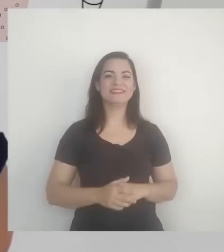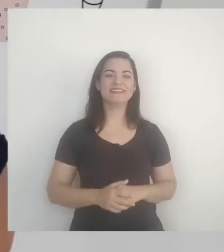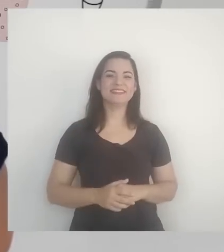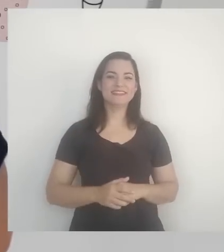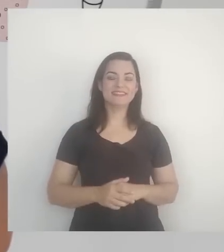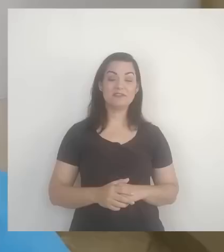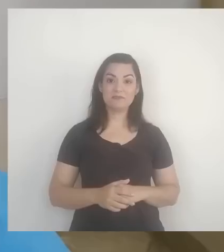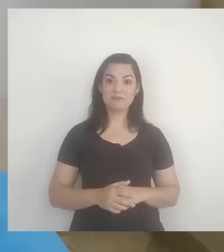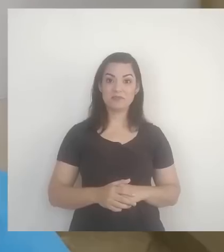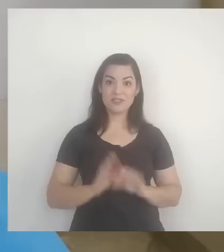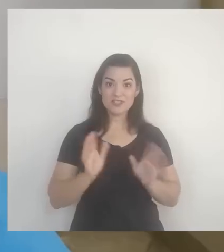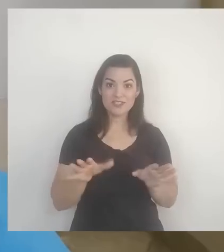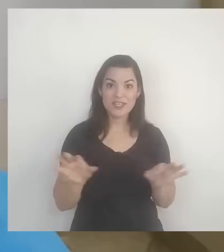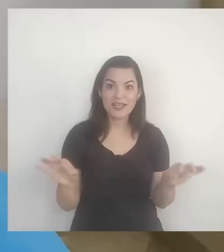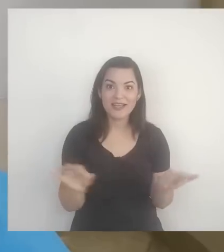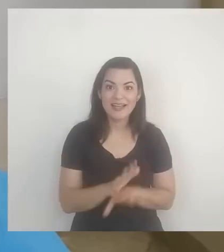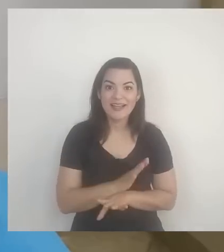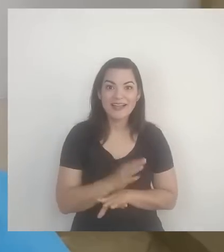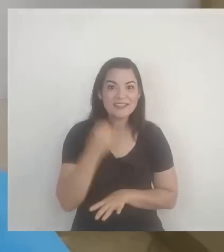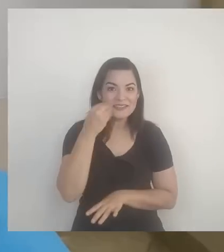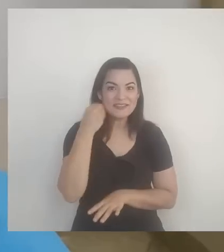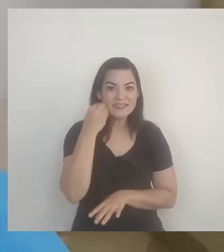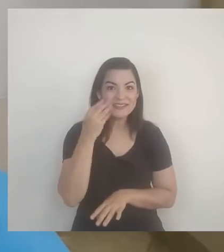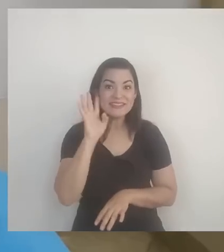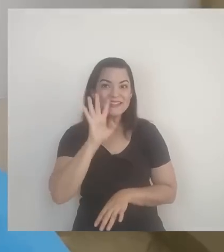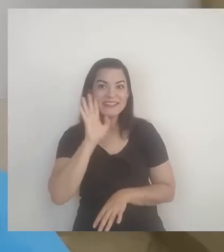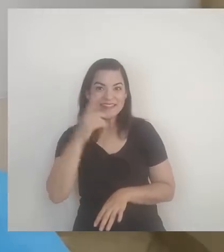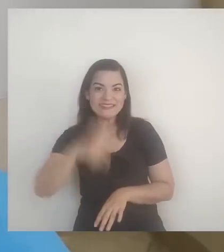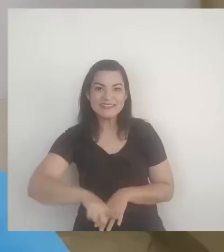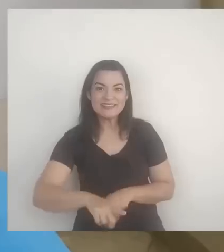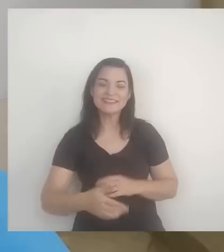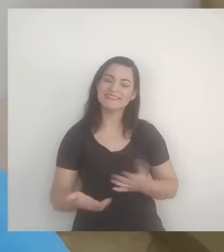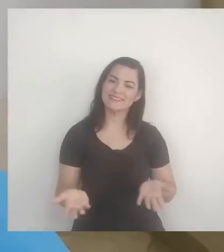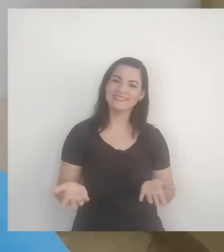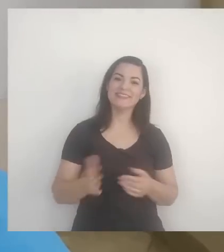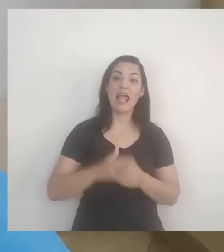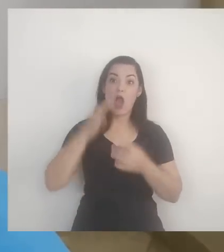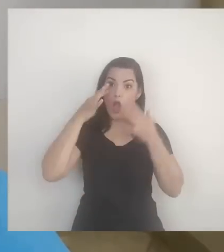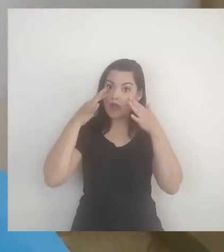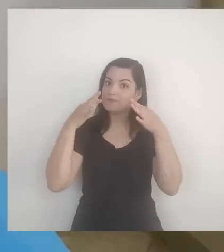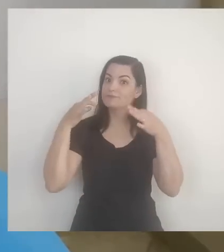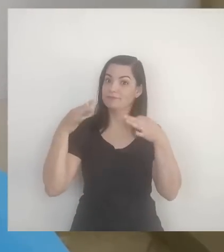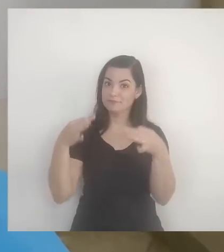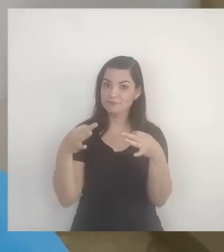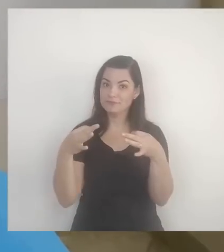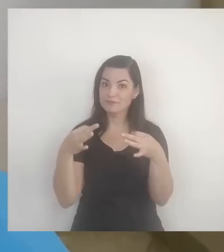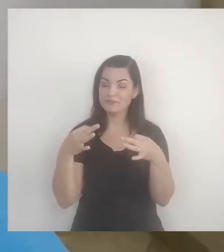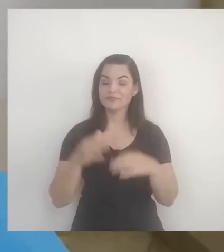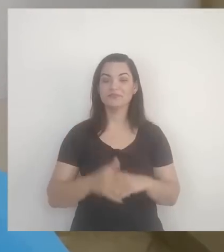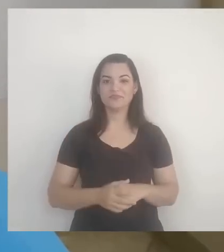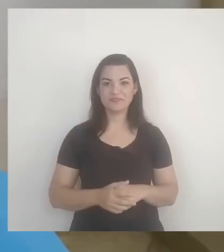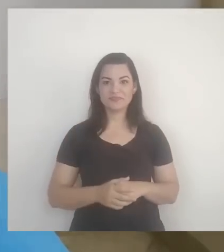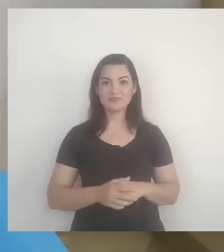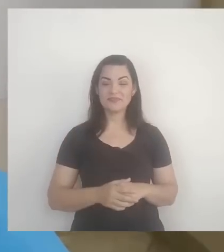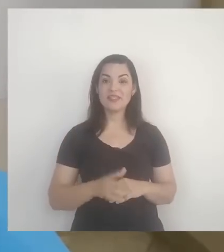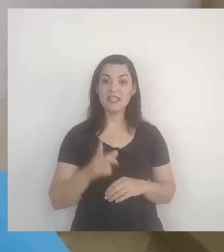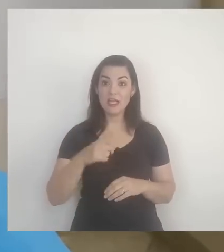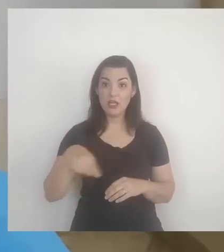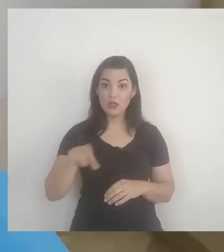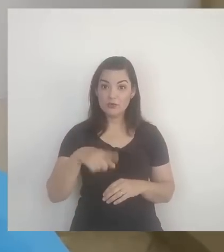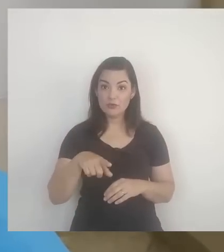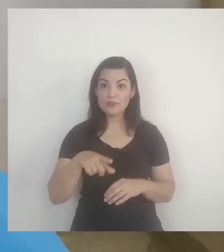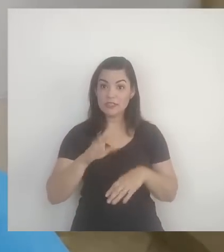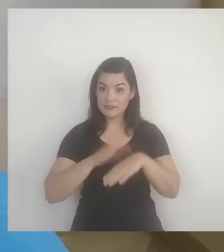Vem comigo! Preparados para mais uma experiência? Então prestem bastante atenção,